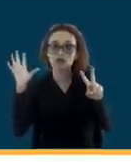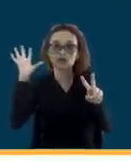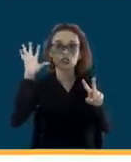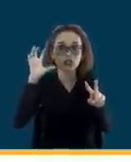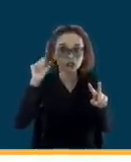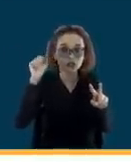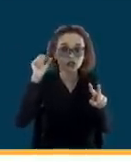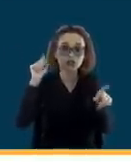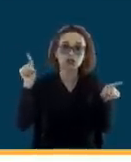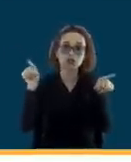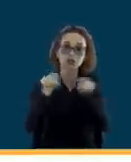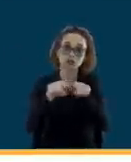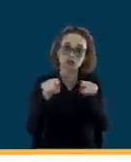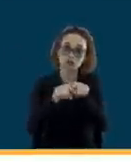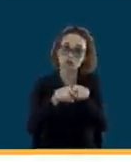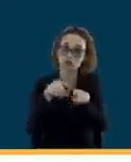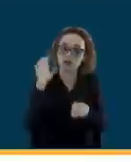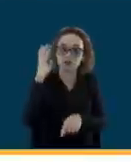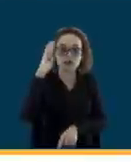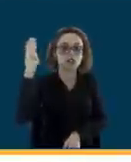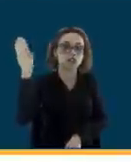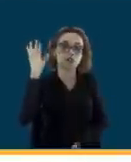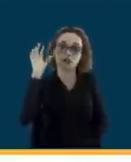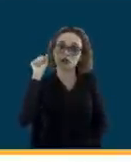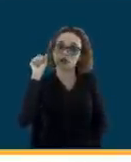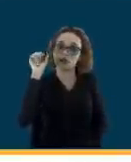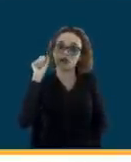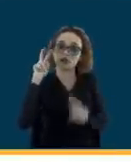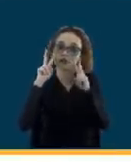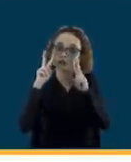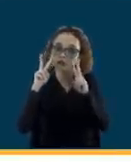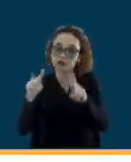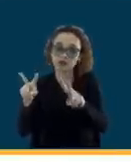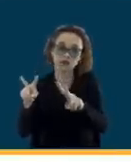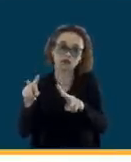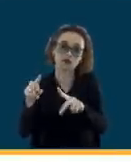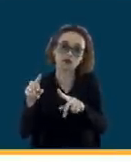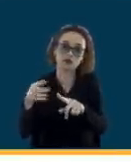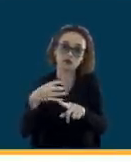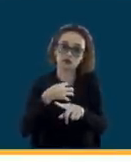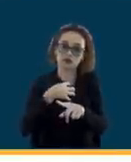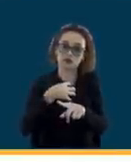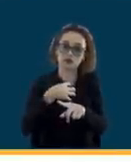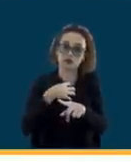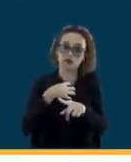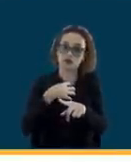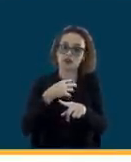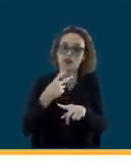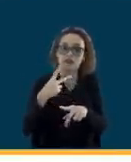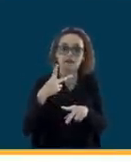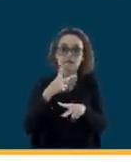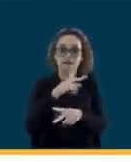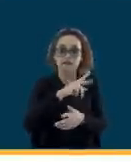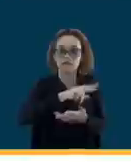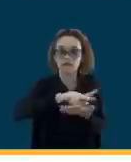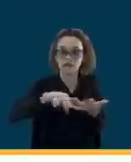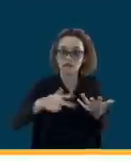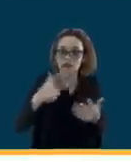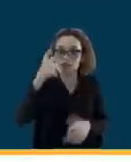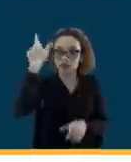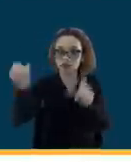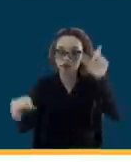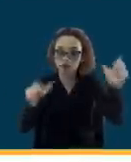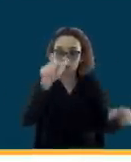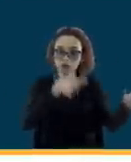escuta, principalmente. Essa é uma lei da escuta, né, de tantas vozes, de tantas batidas, de corações que estão